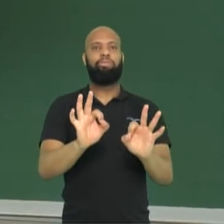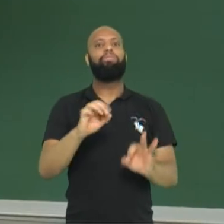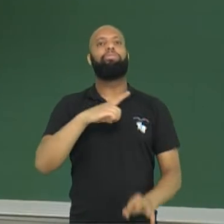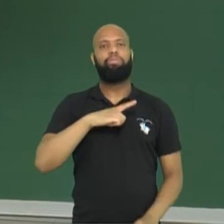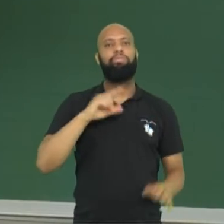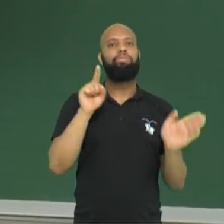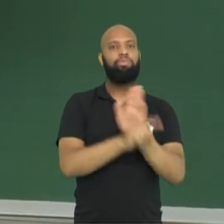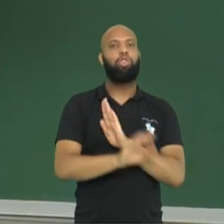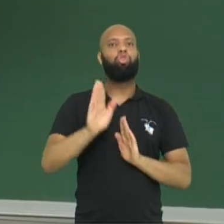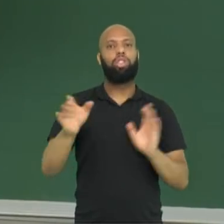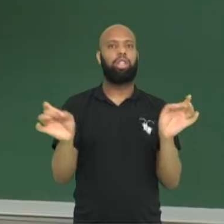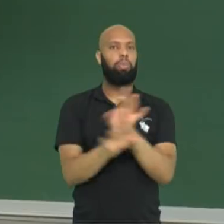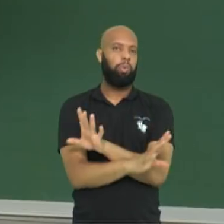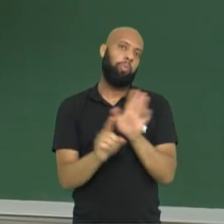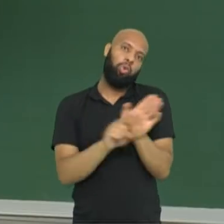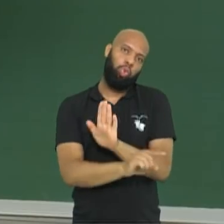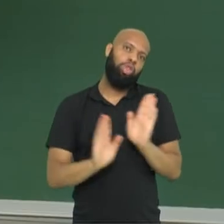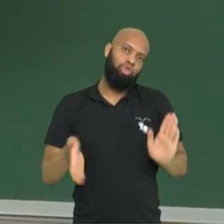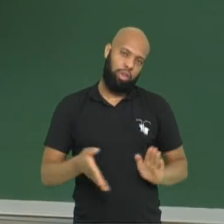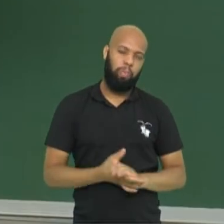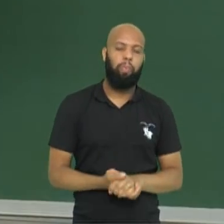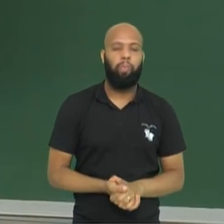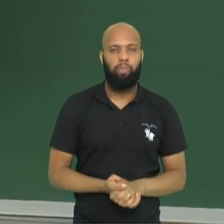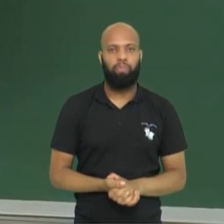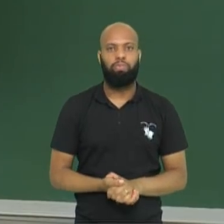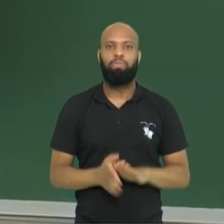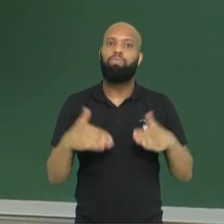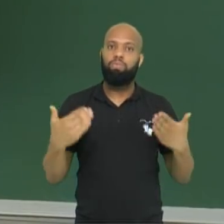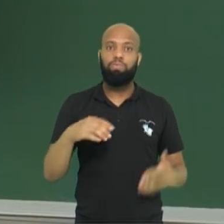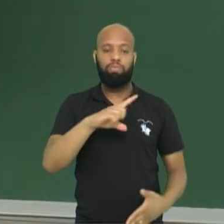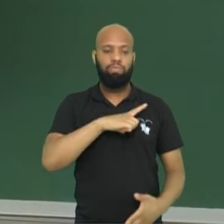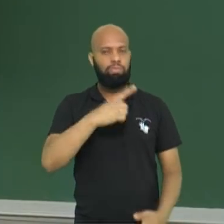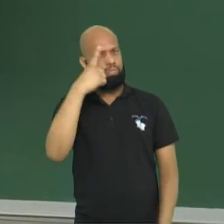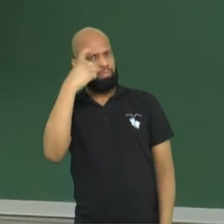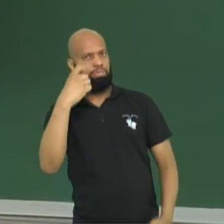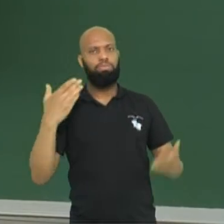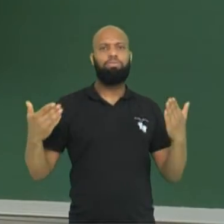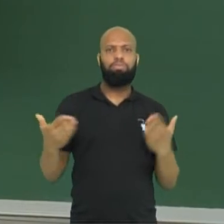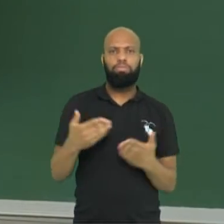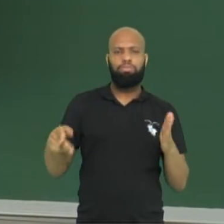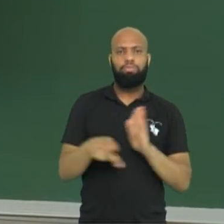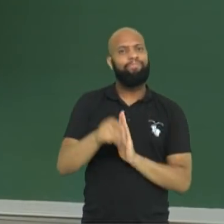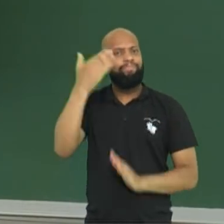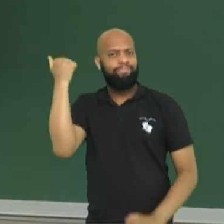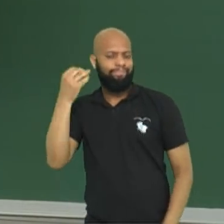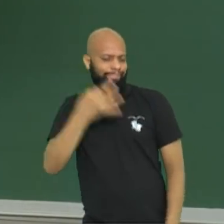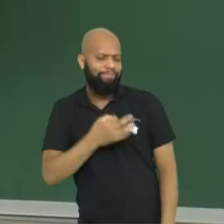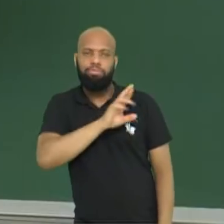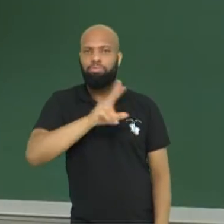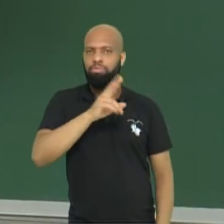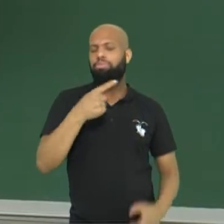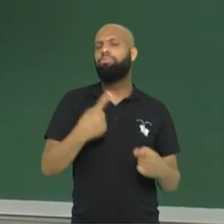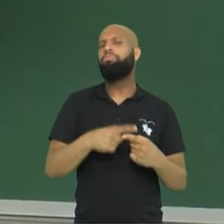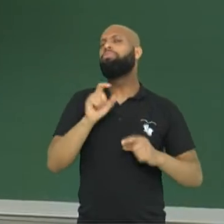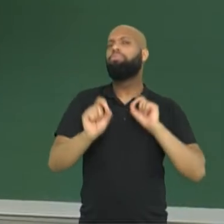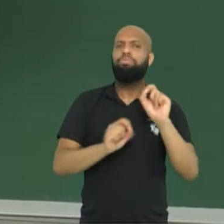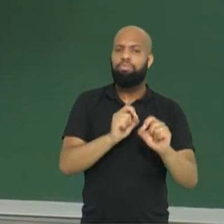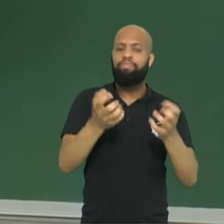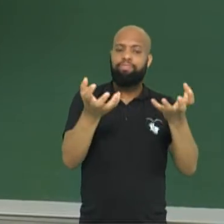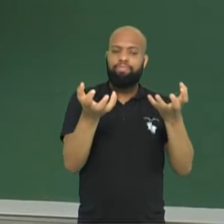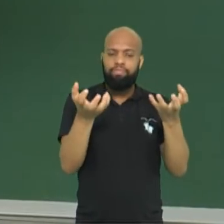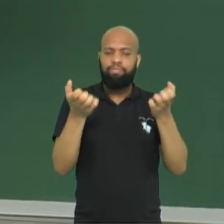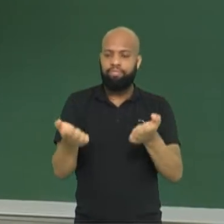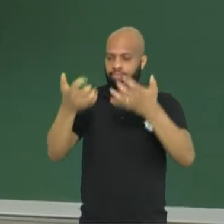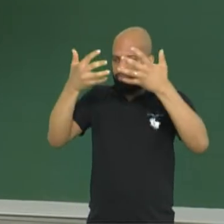que essa ação já foi concluída. Muito bem. Então, essa ideia, né, do pretérito perfeito é justamente nos dar